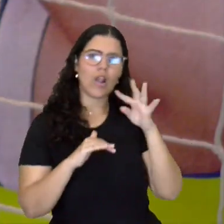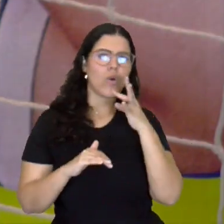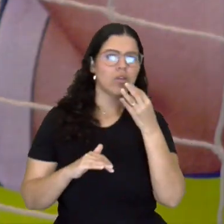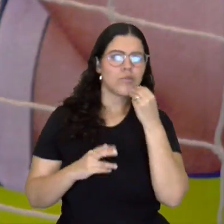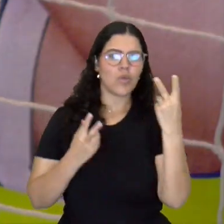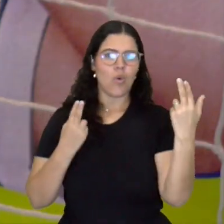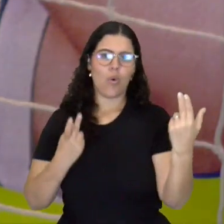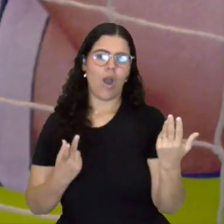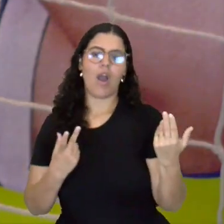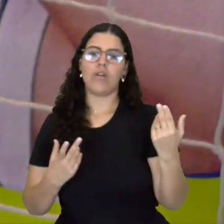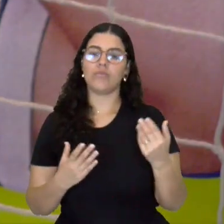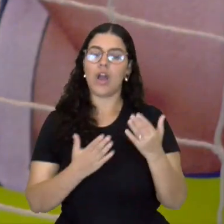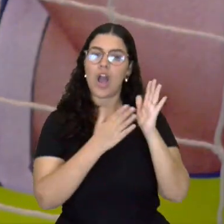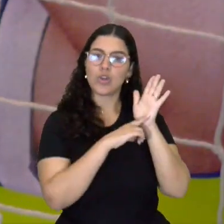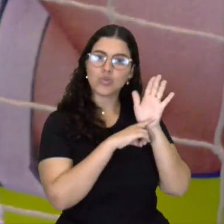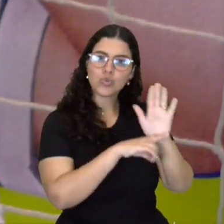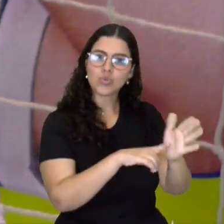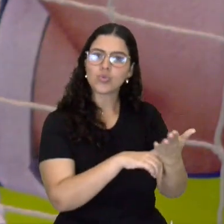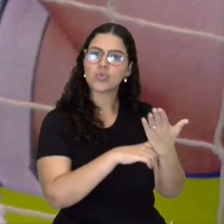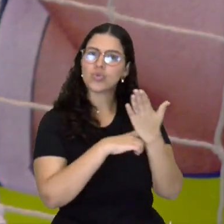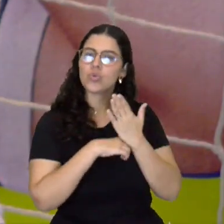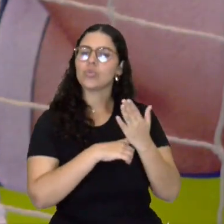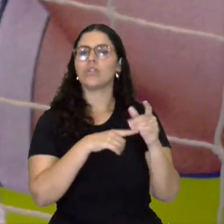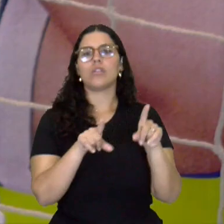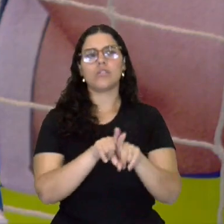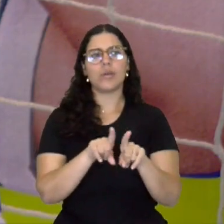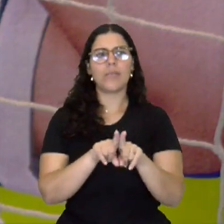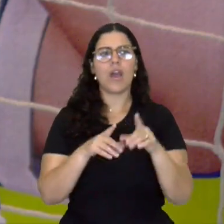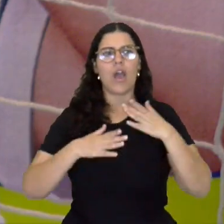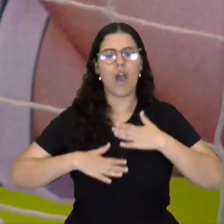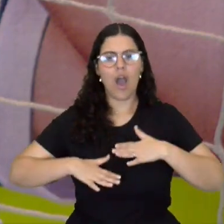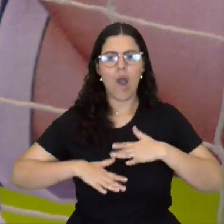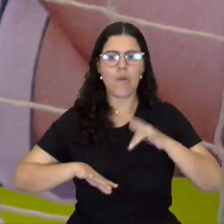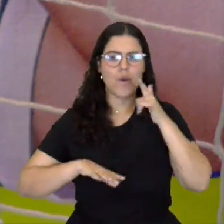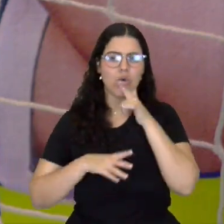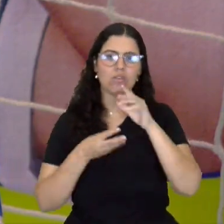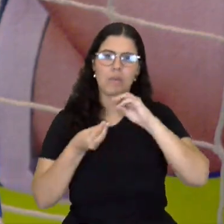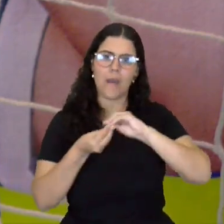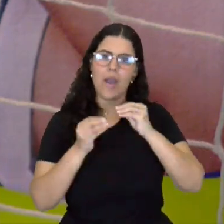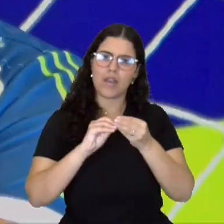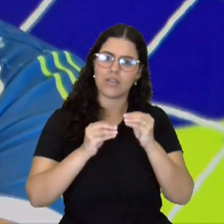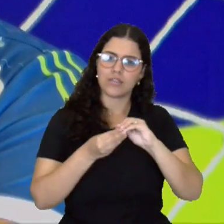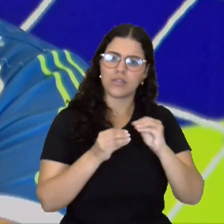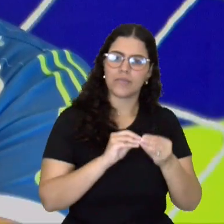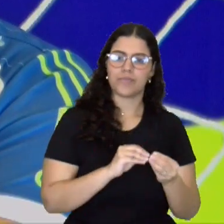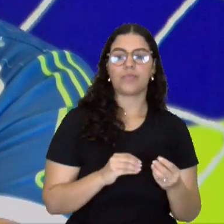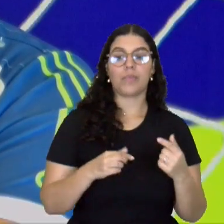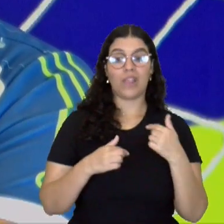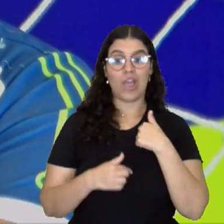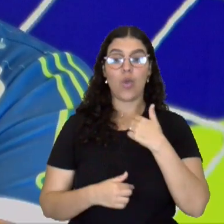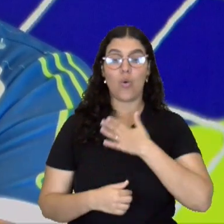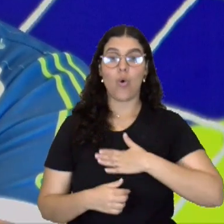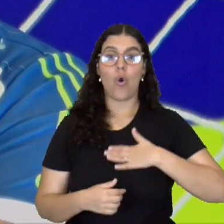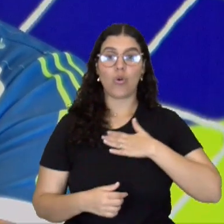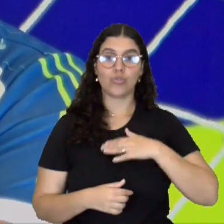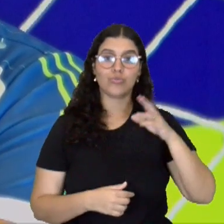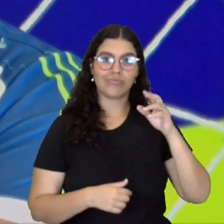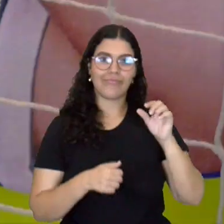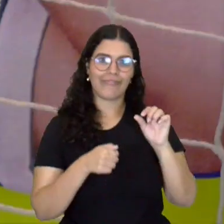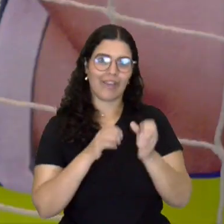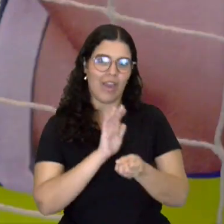ajudar o outro, de ter calma, de montar as pecinhas, eu gosto muito de trabalhar também com oficinas